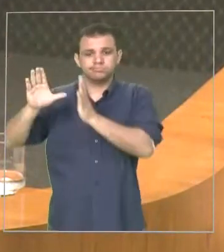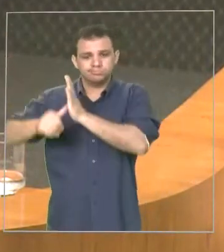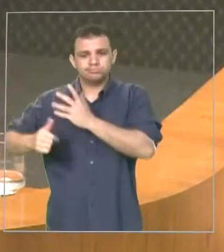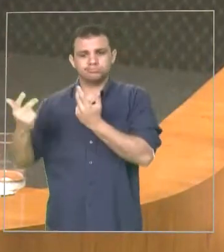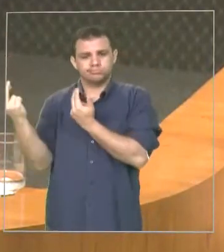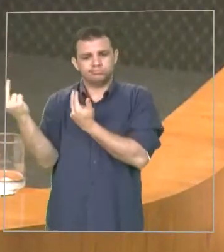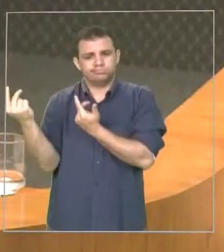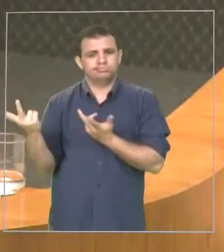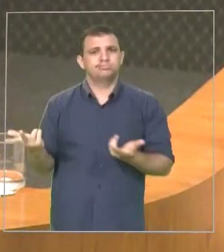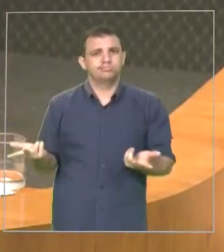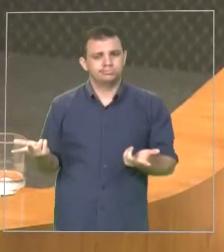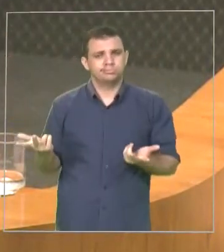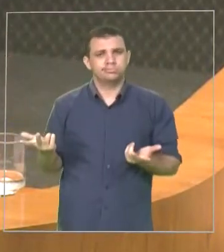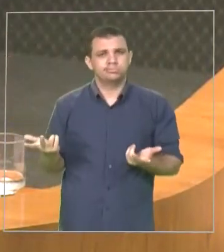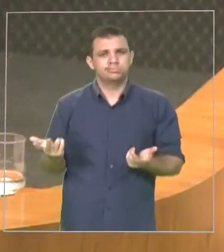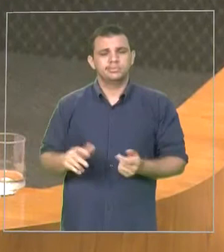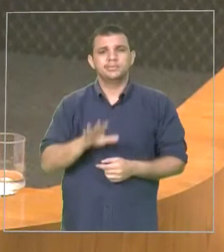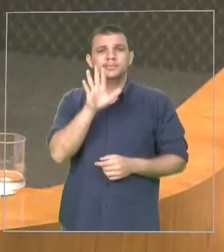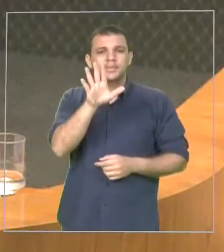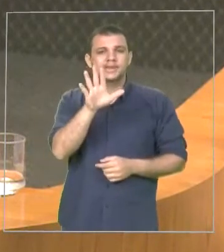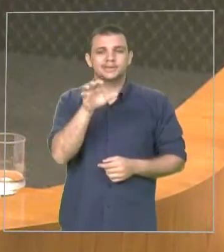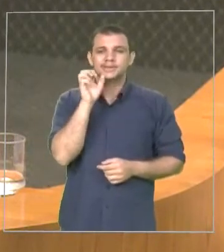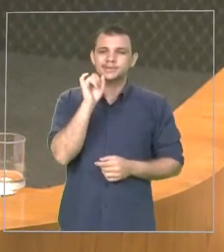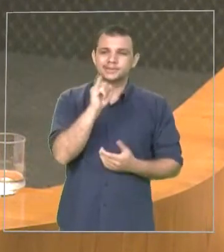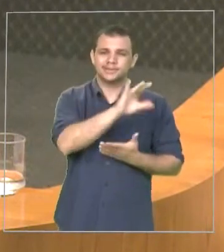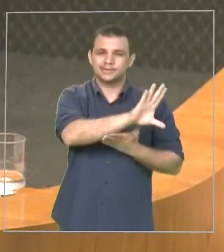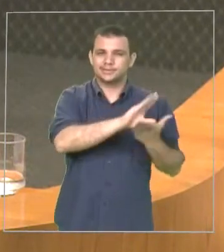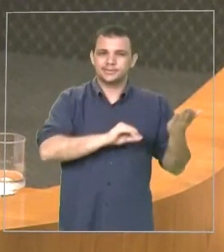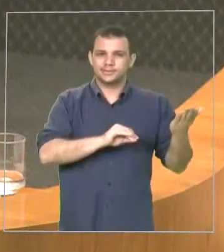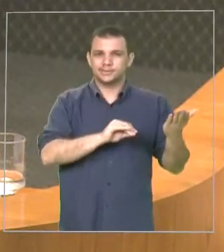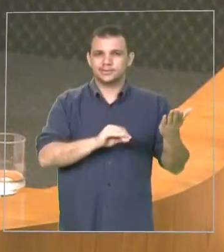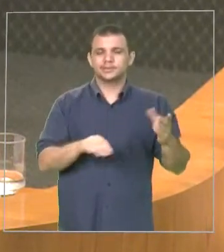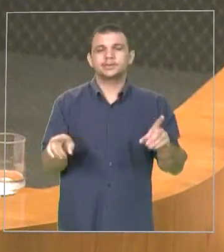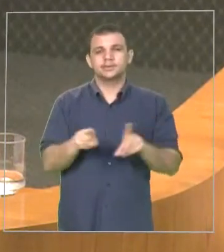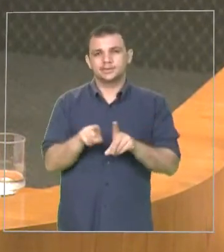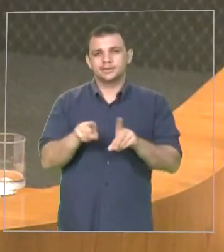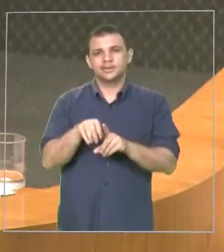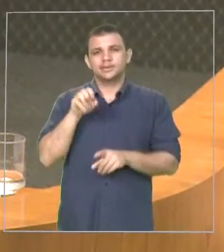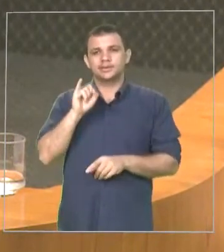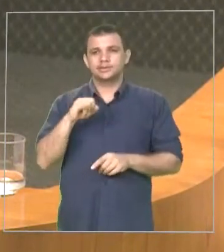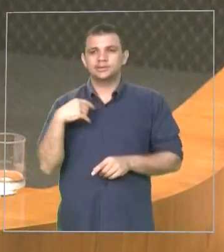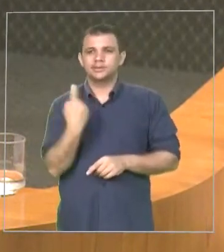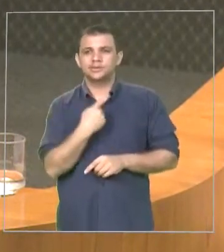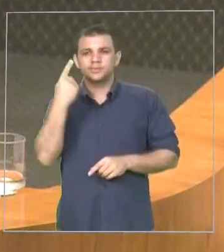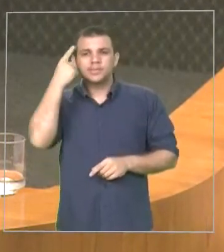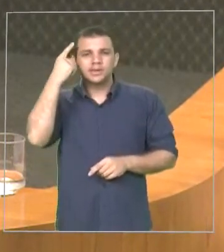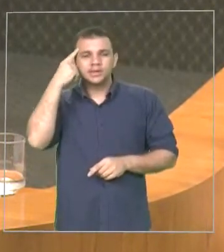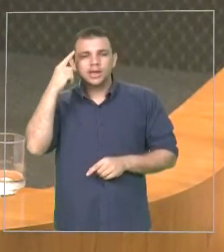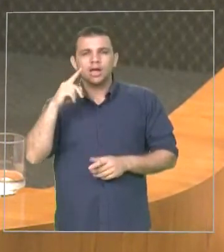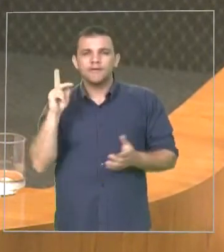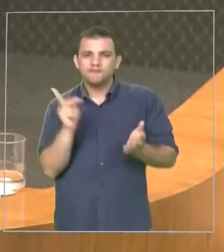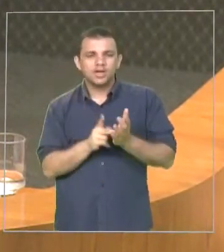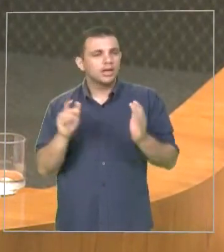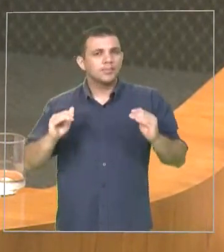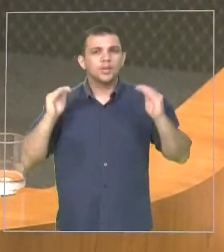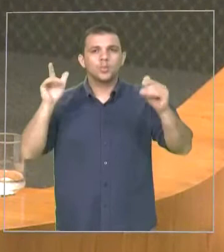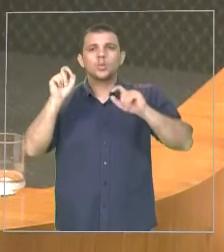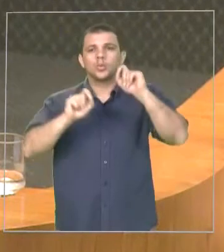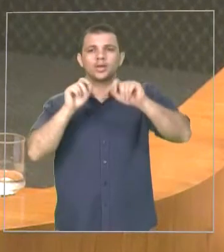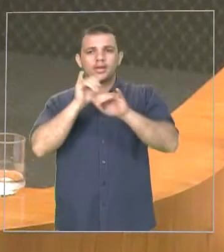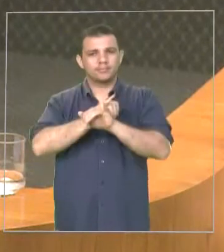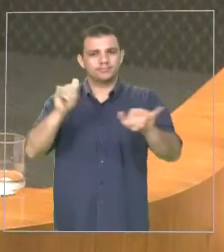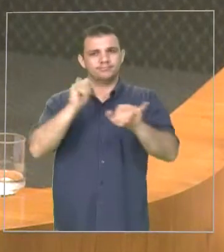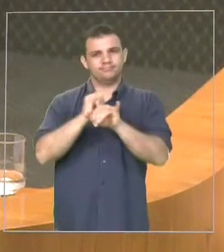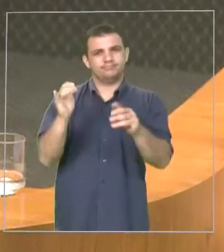e se nós fôssemos ter como verdade absoluta o que é dito por